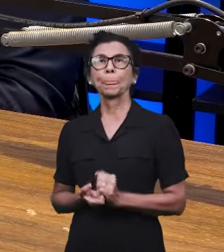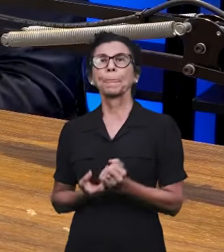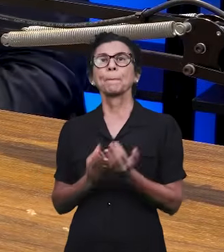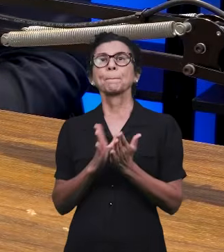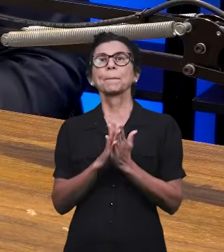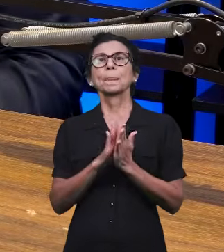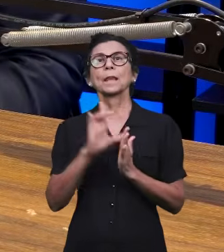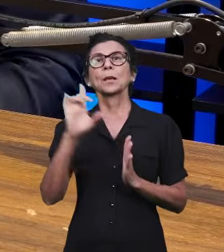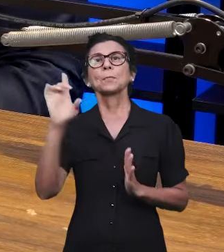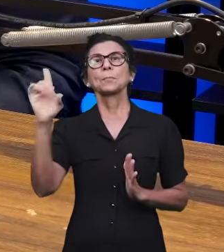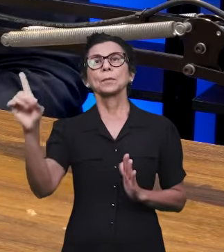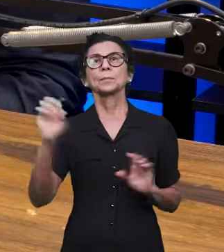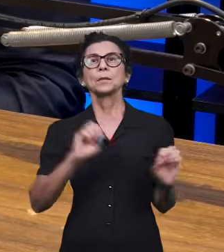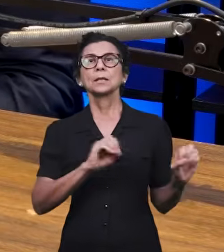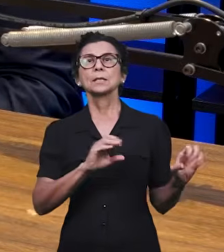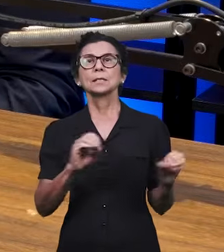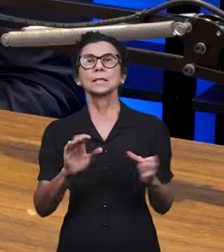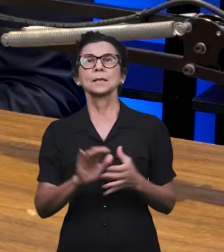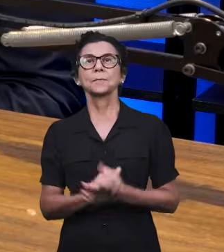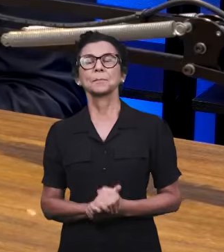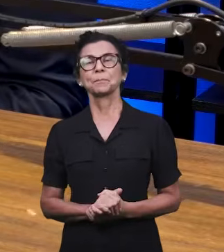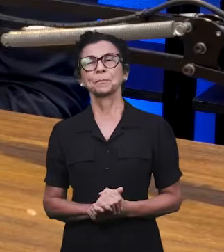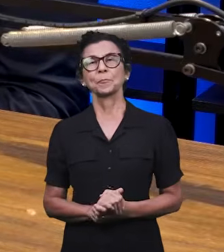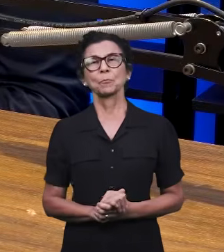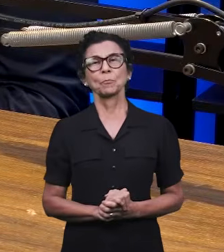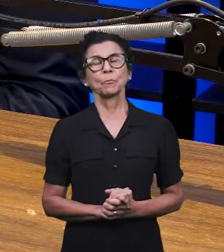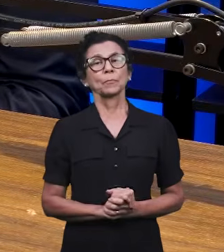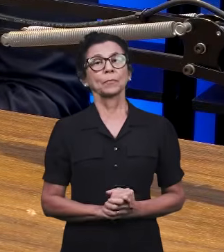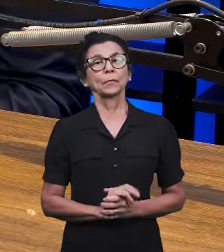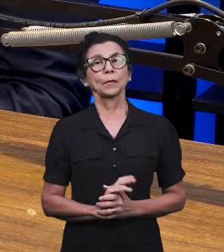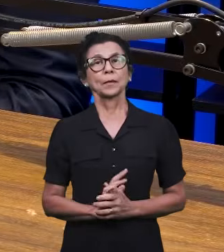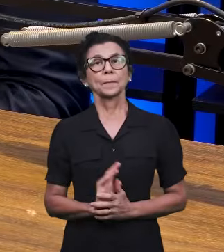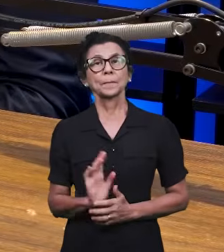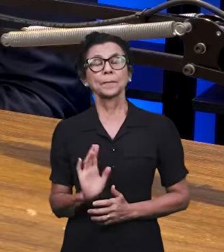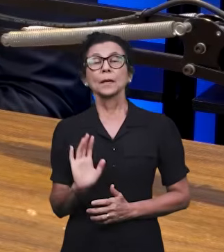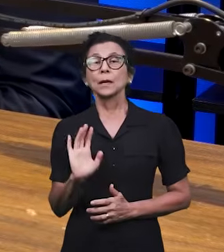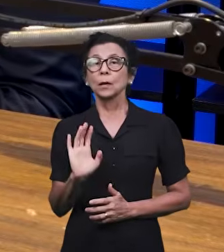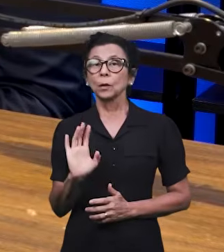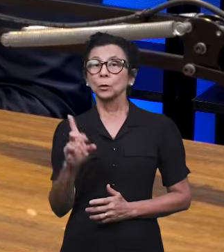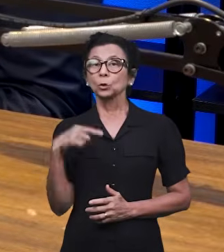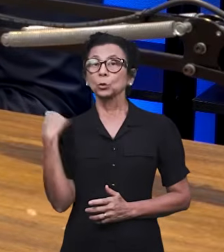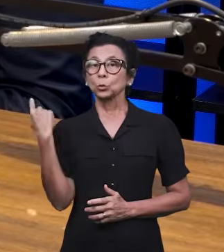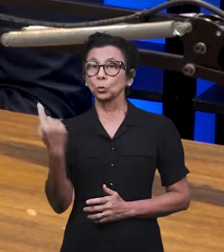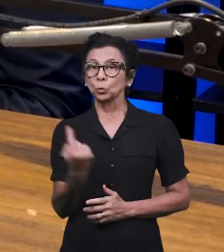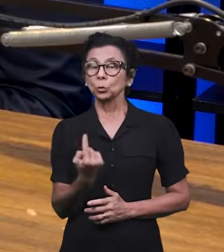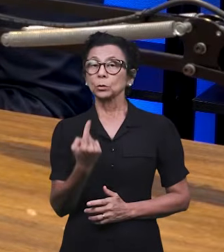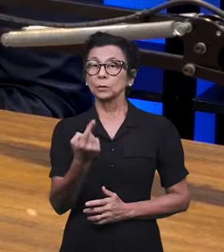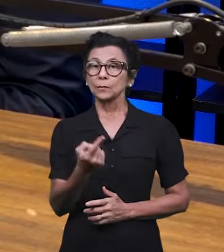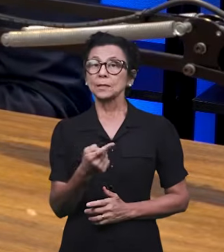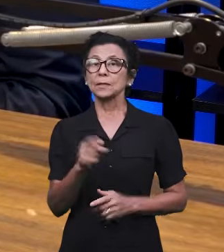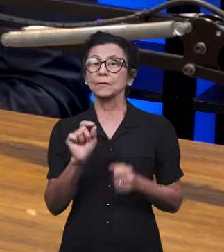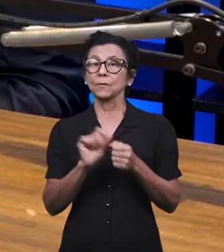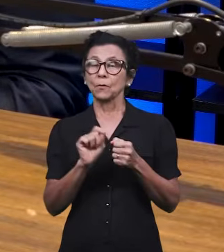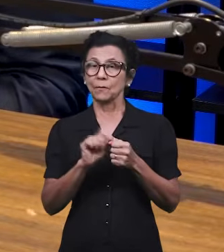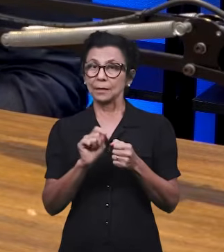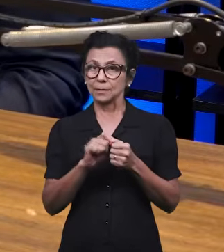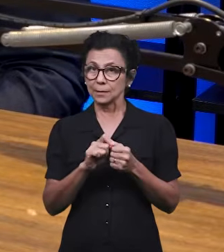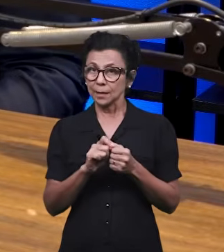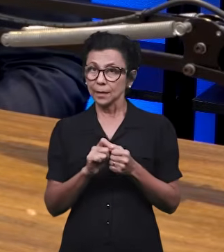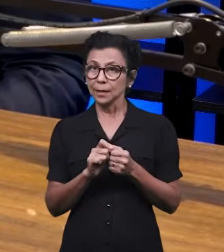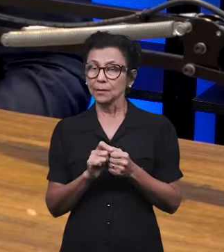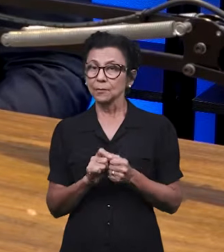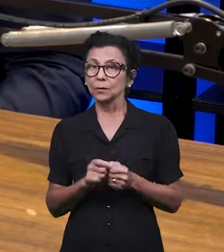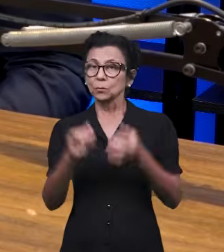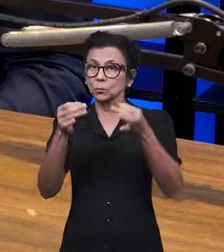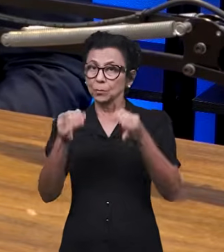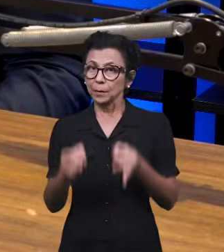diz que tudo que nós formos fazer, façamos como para o Senhor e não para homens. Glória a Deus. Então você, meu irmão, na sua